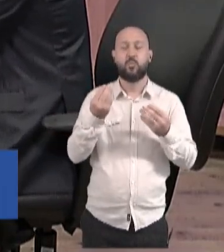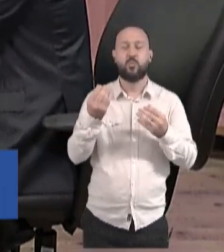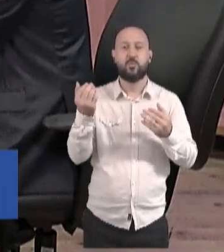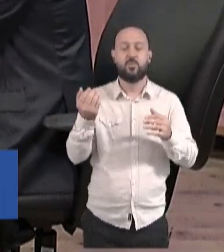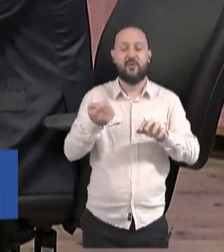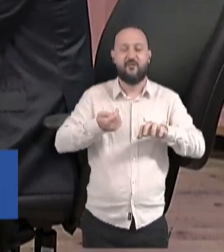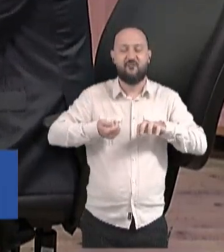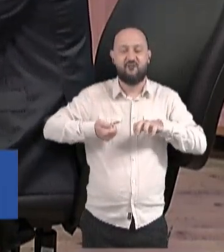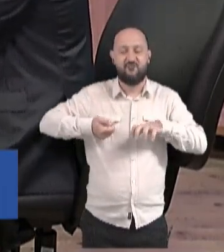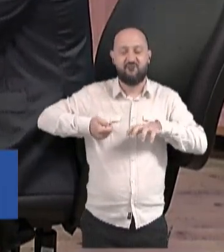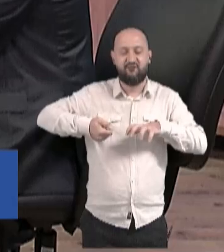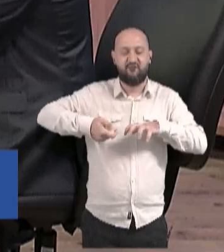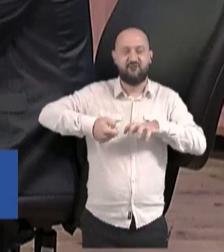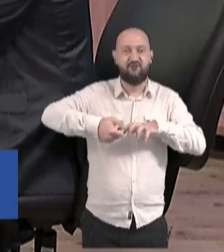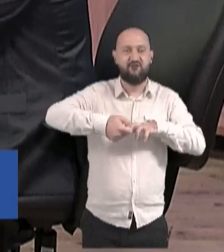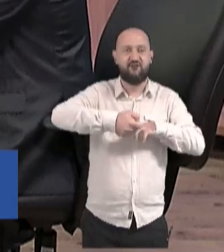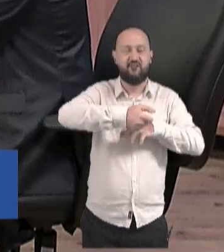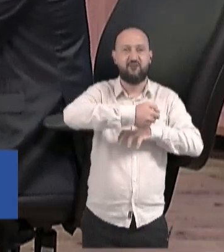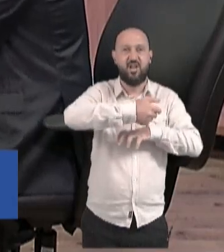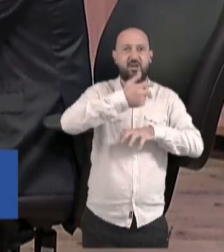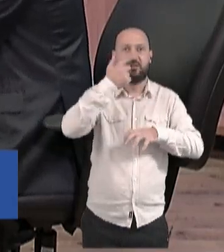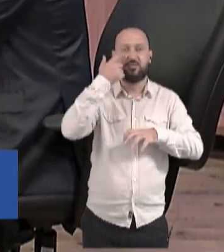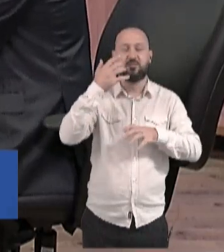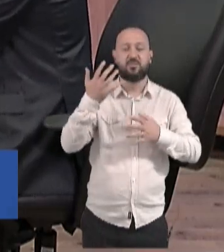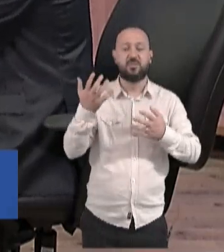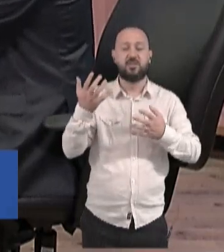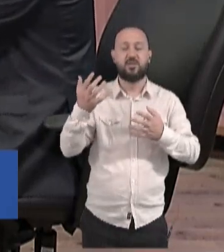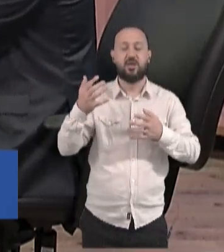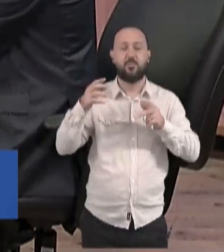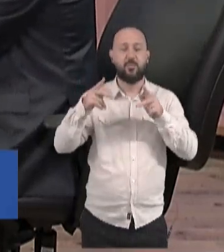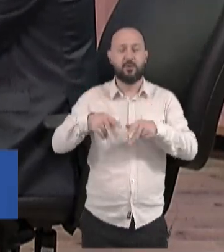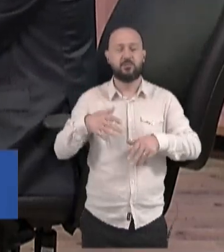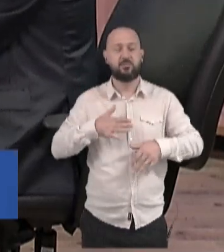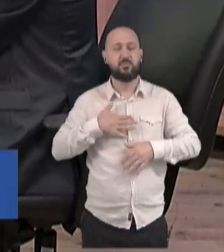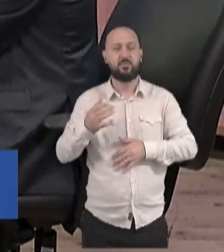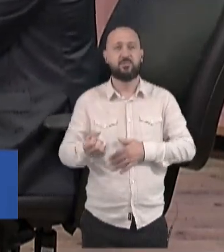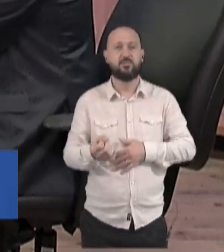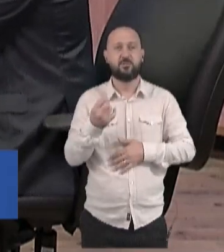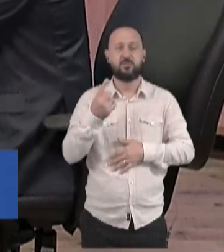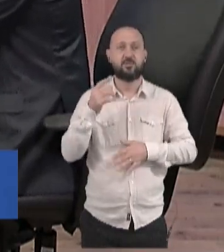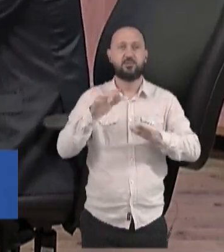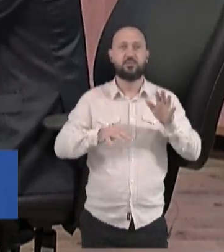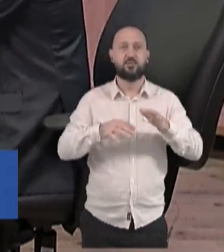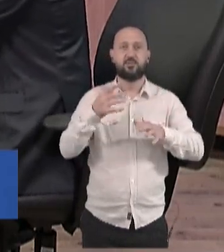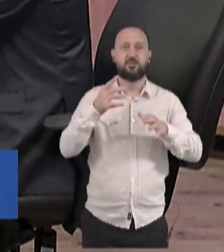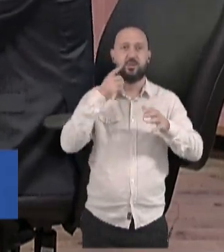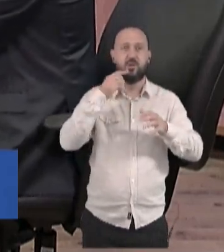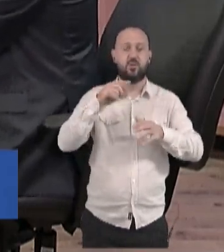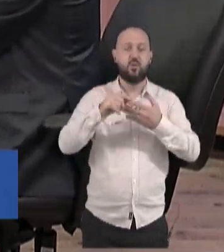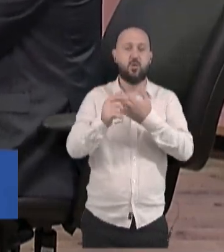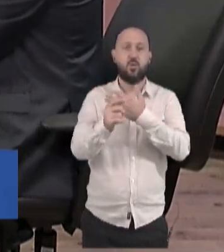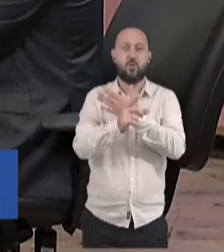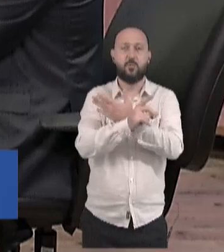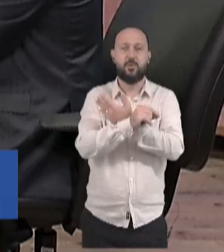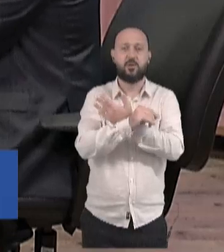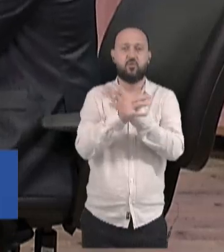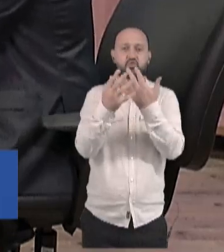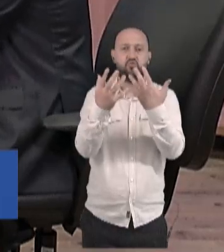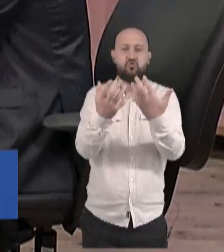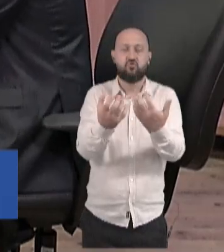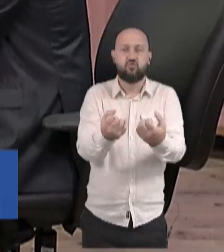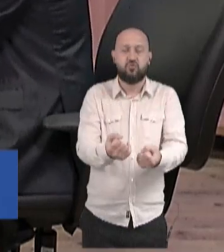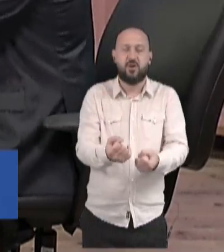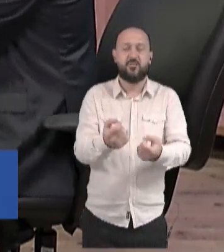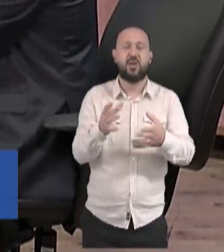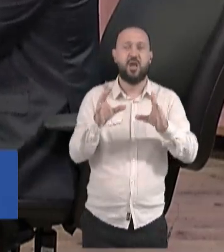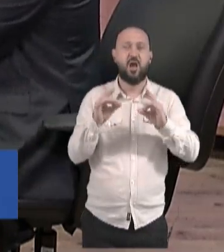informações fake que acaba assustando a população. Será que vai drenar o Pantanal? Será que vai acabar